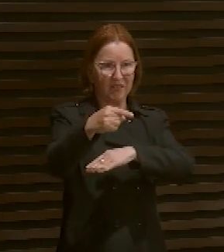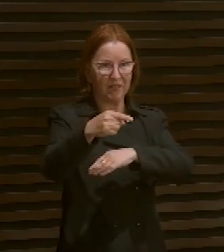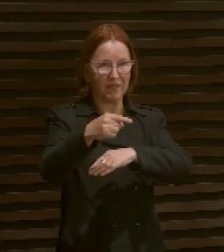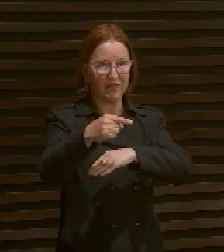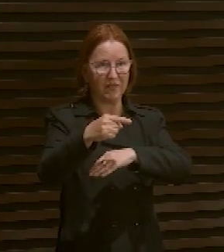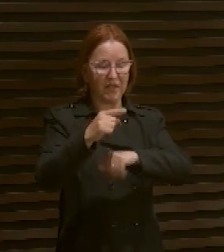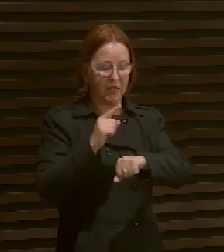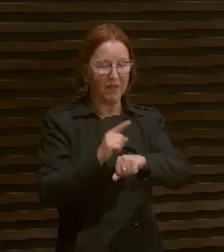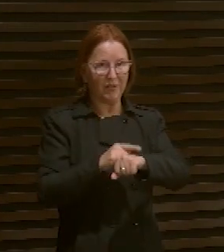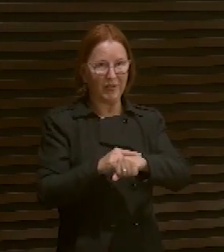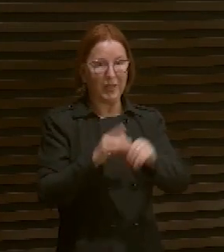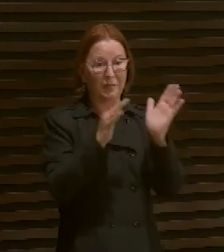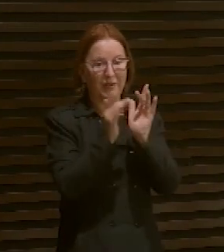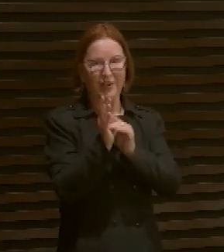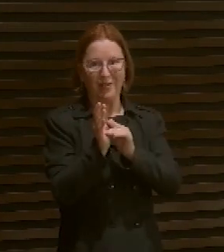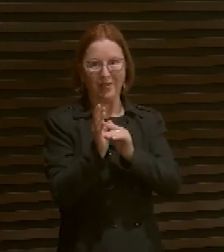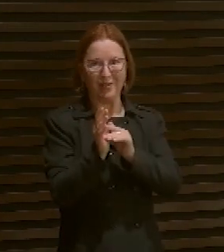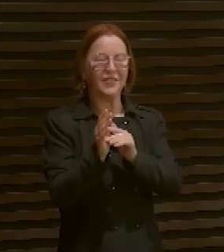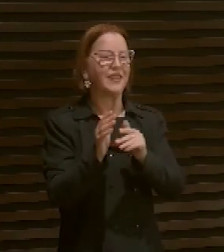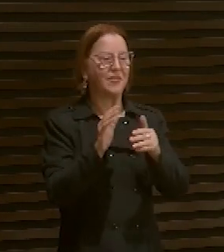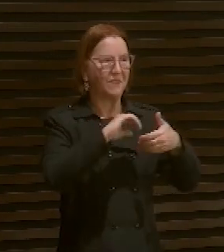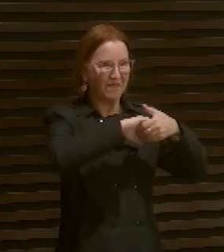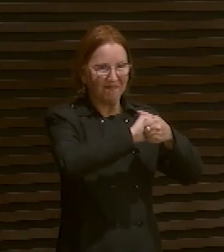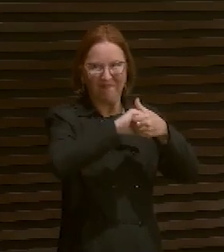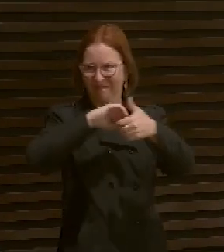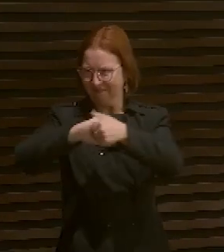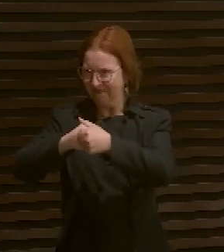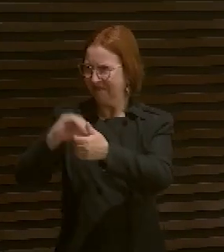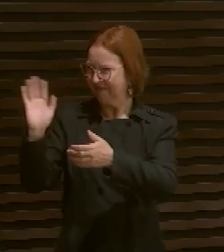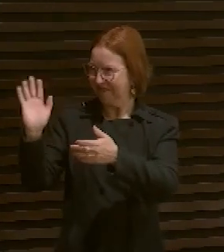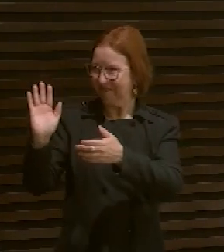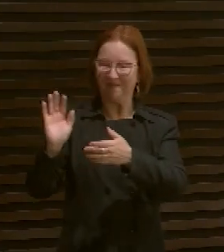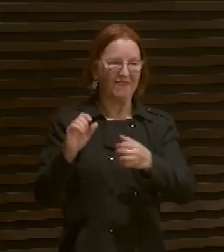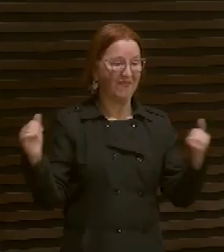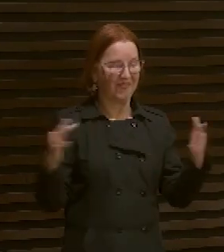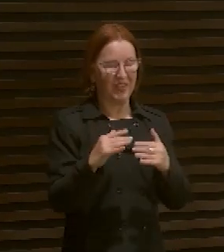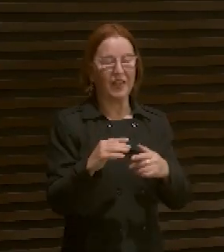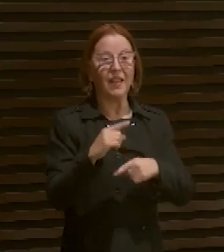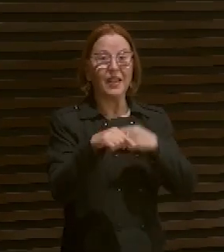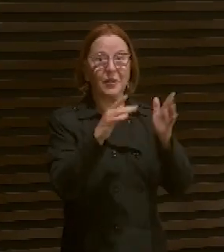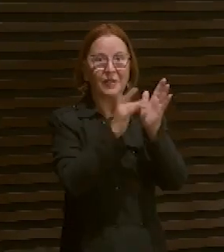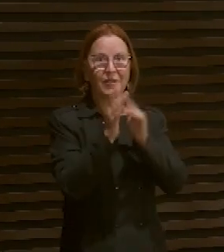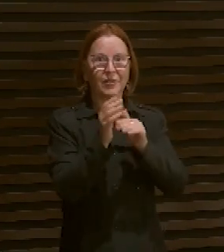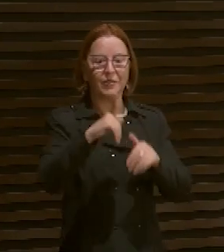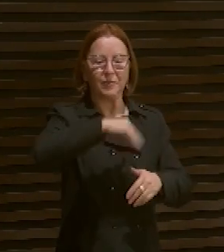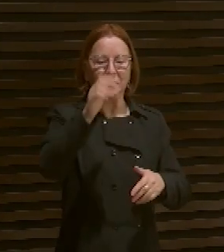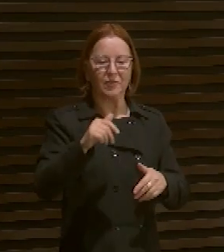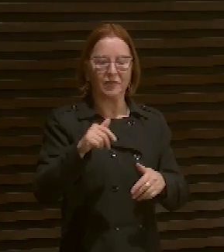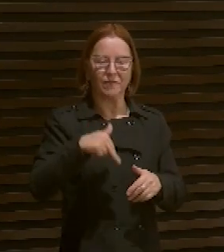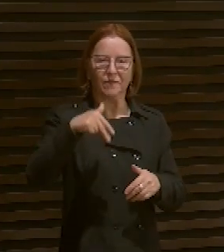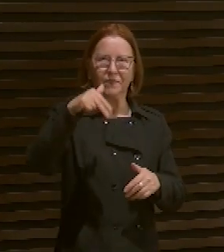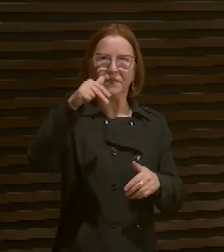as multidões. E despedidas as multidões, subiu ao monte a fim de orar